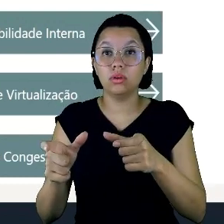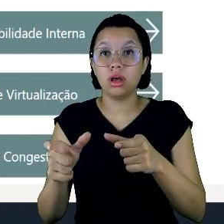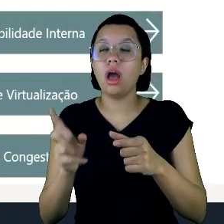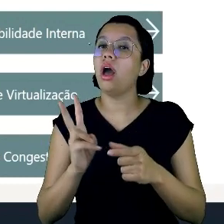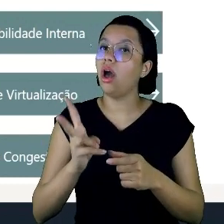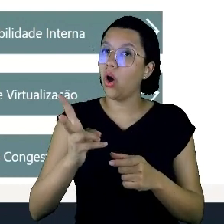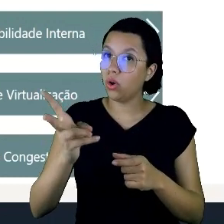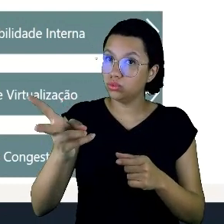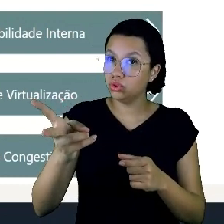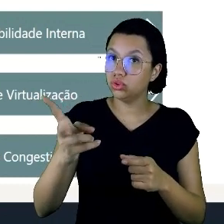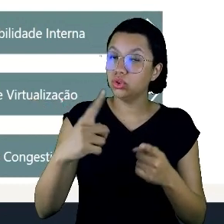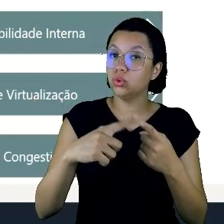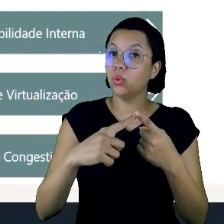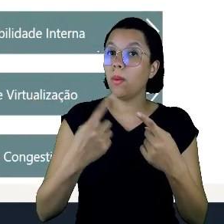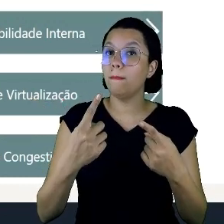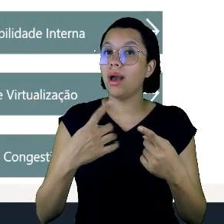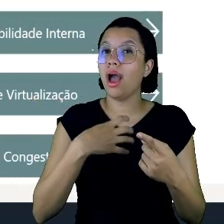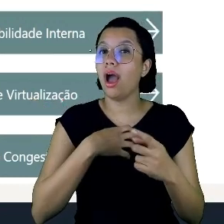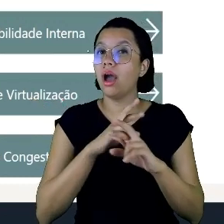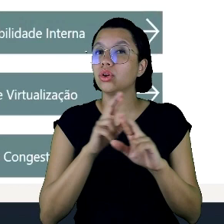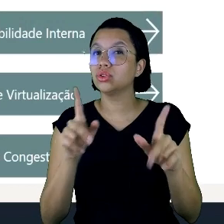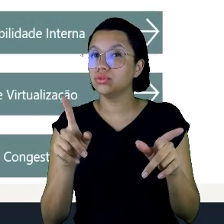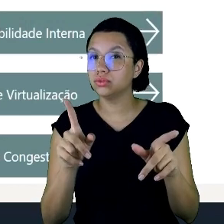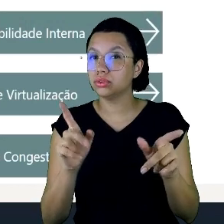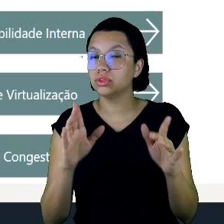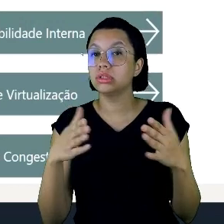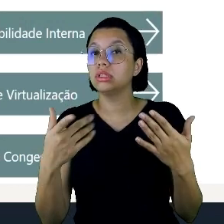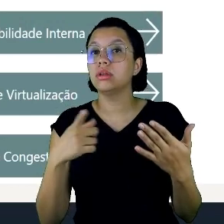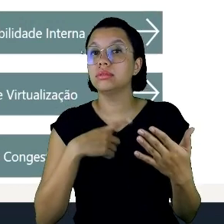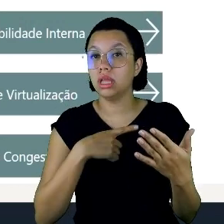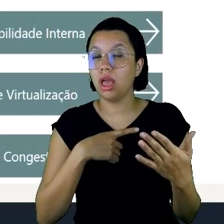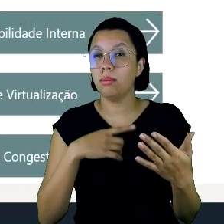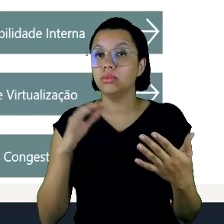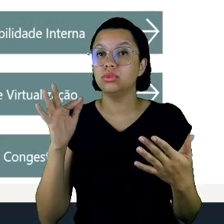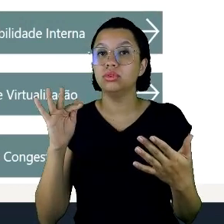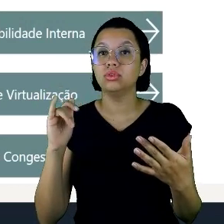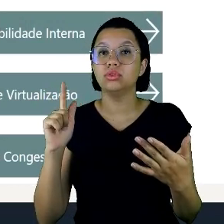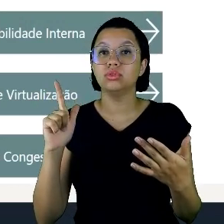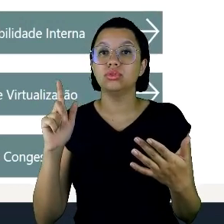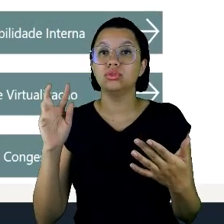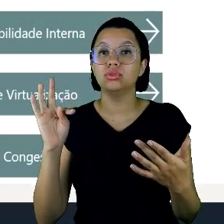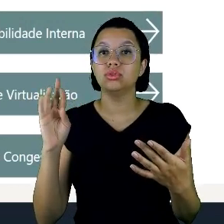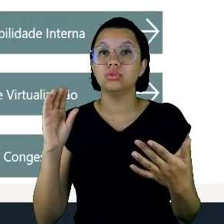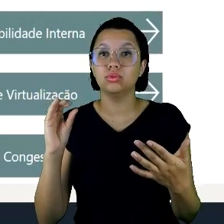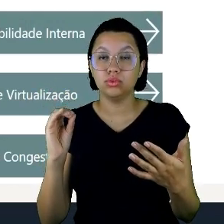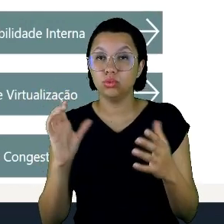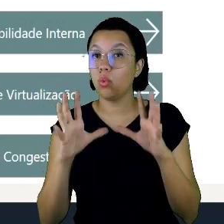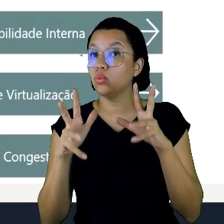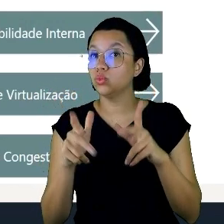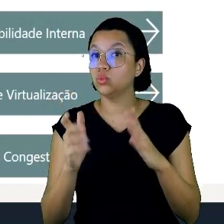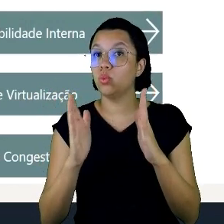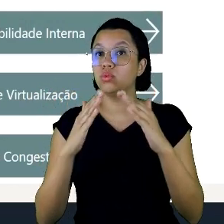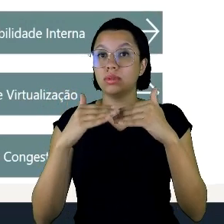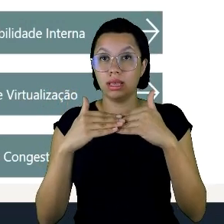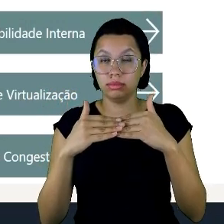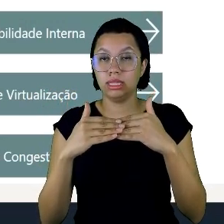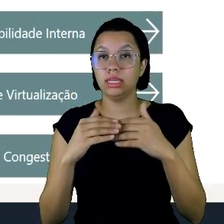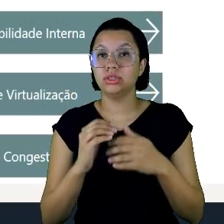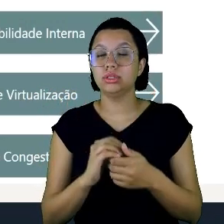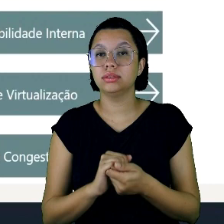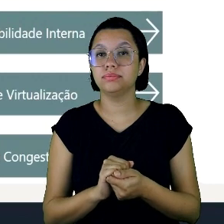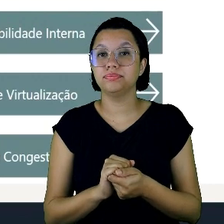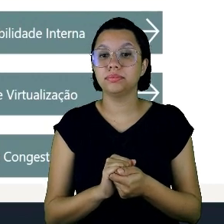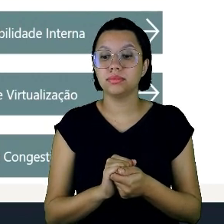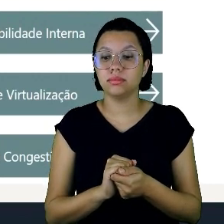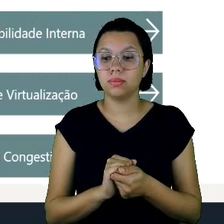página inicial, mas num formato diferente. Então, aqui nós temos um filtro com todos os gabinetes,